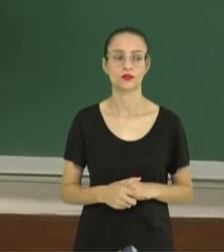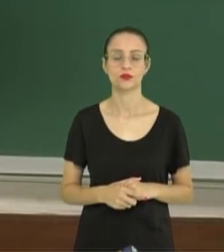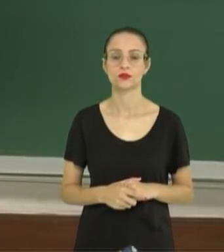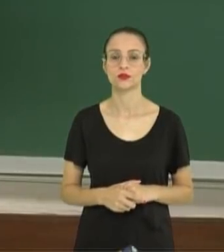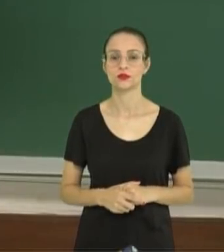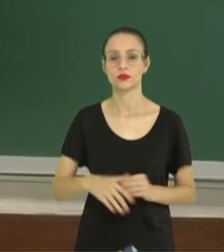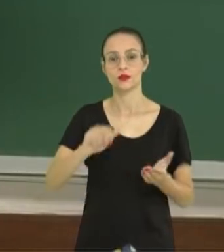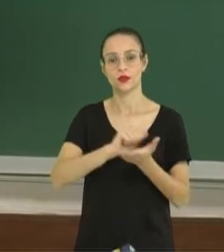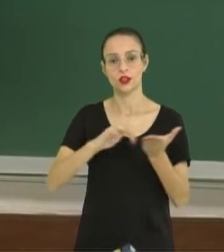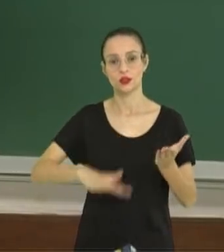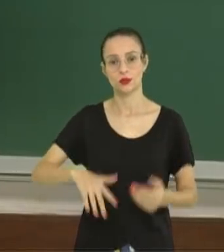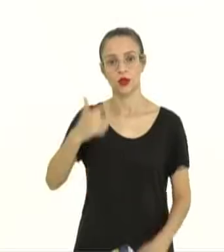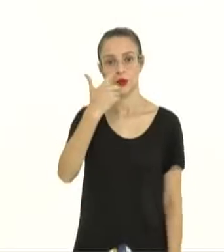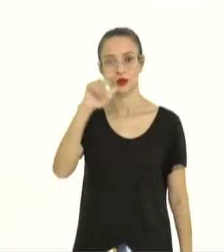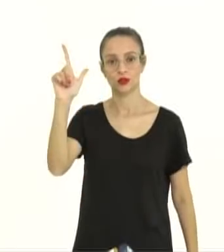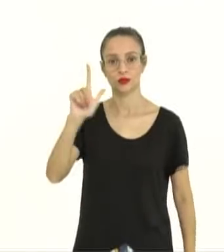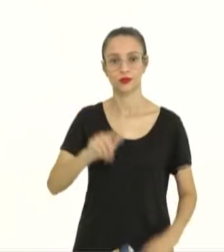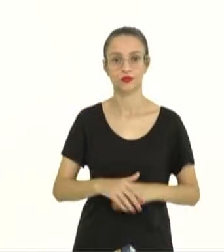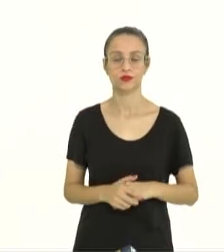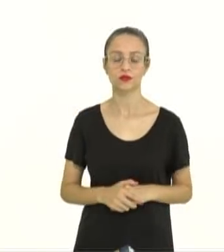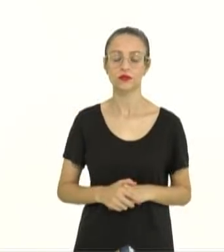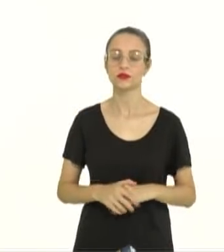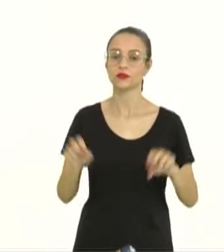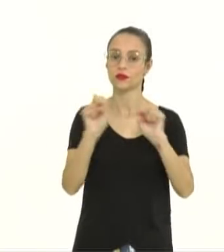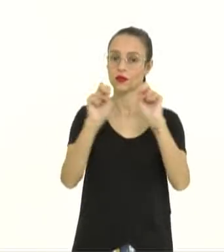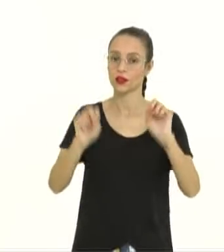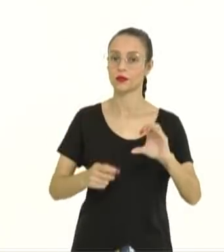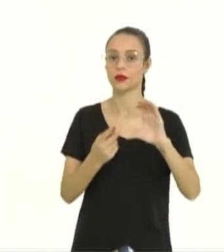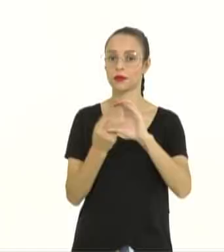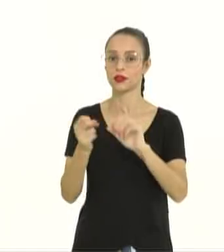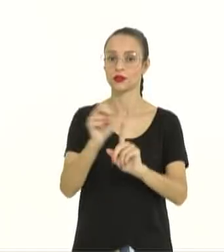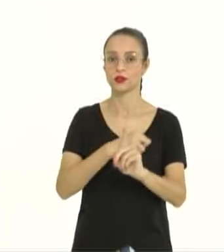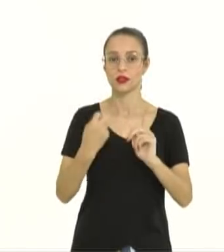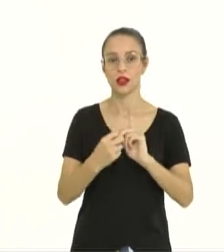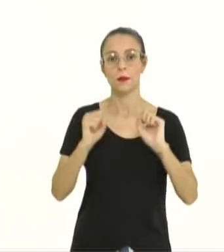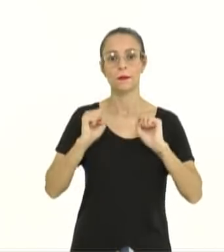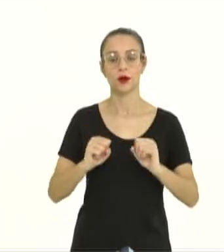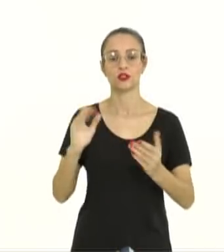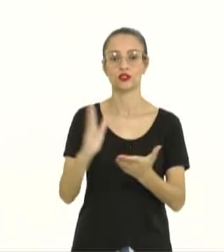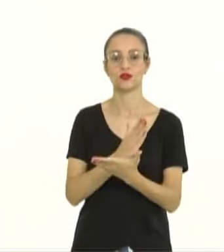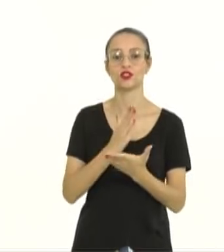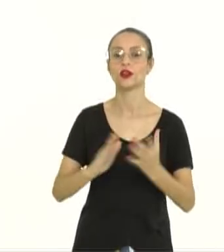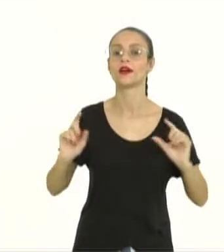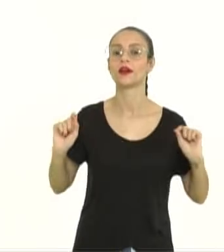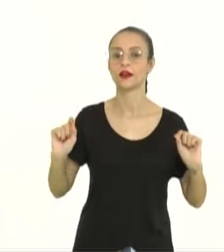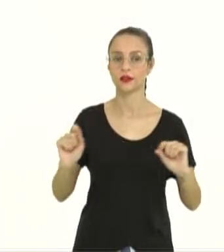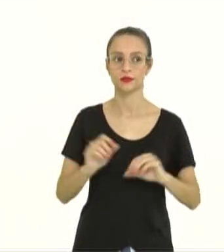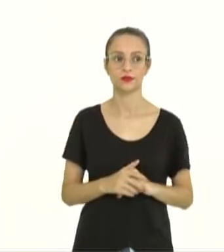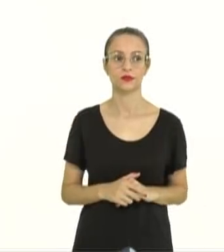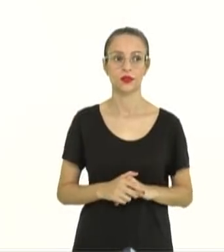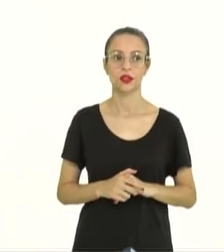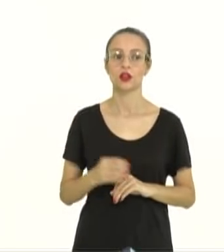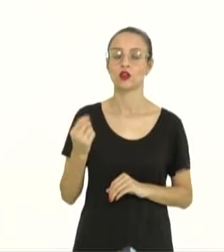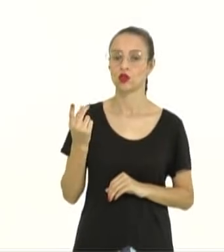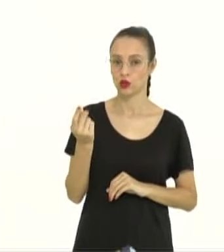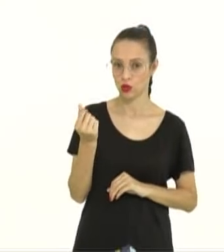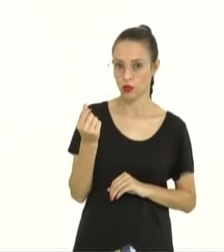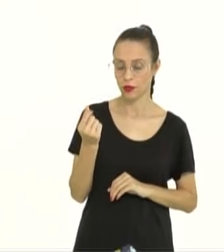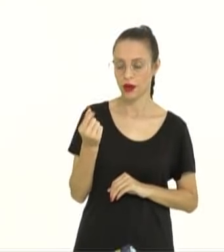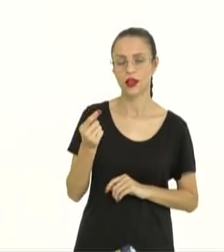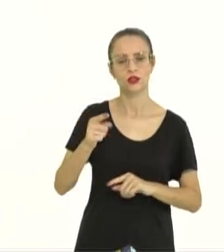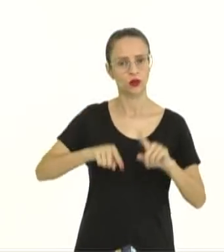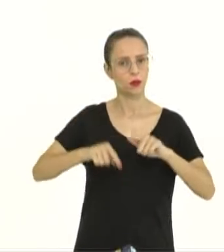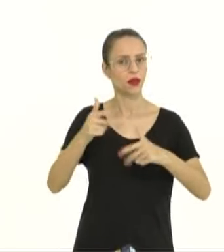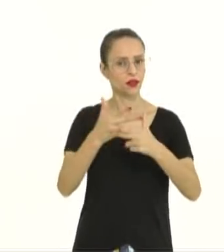Beleza, então vamos ao nosso último quiz da aula de hoje. No sistema capitalista, a sociedade pode ser dividida em... E o preço das mercadorias e